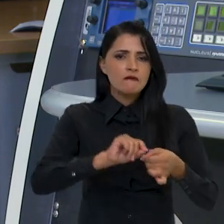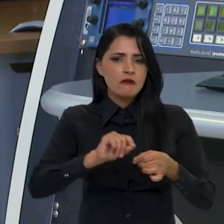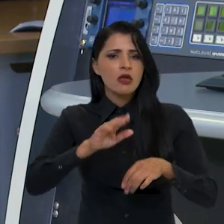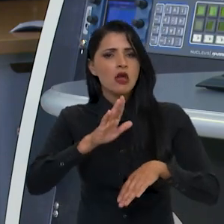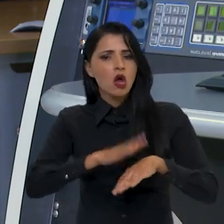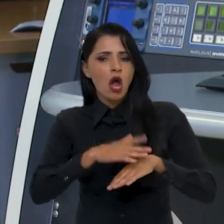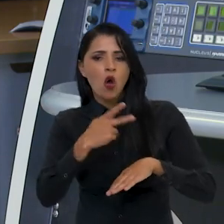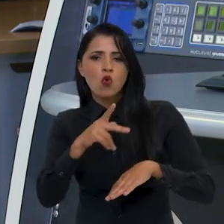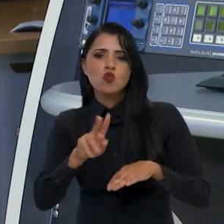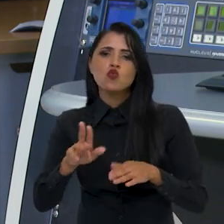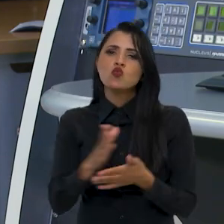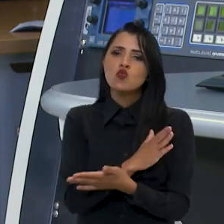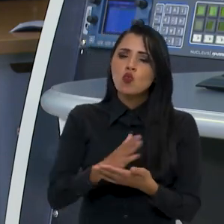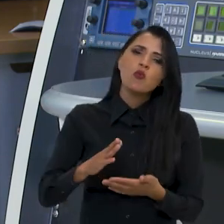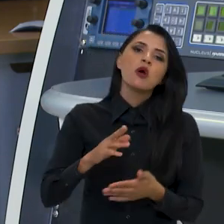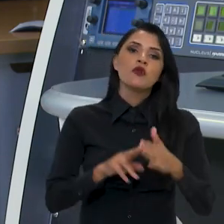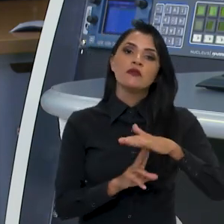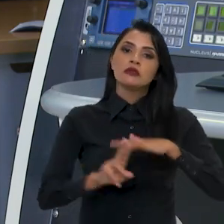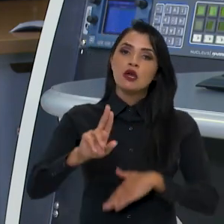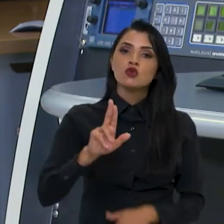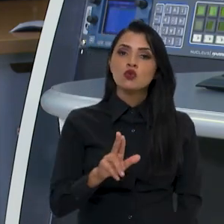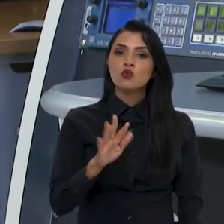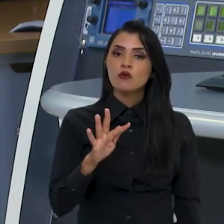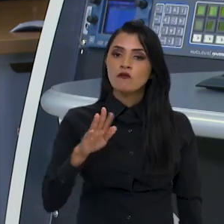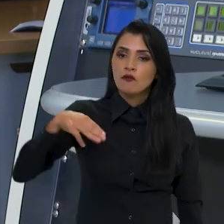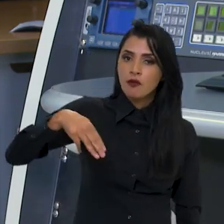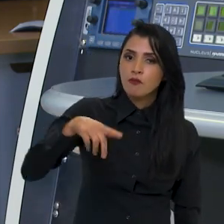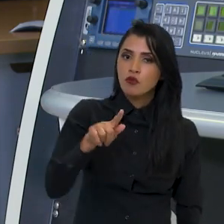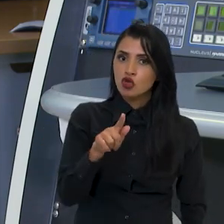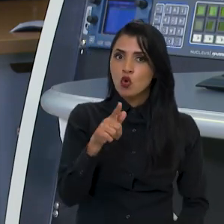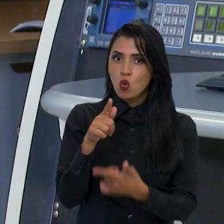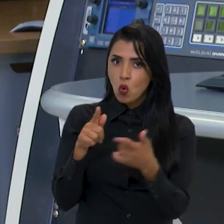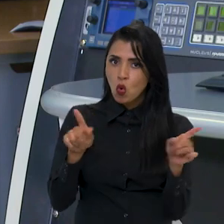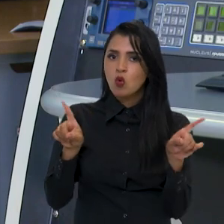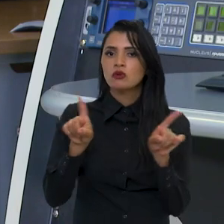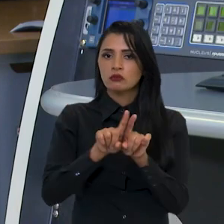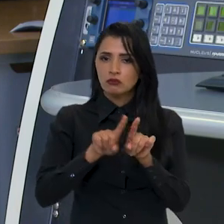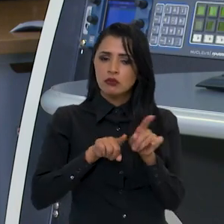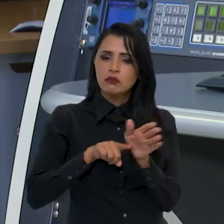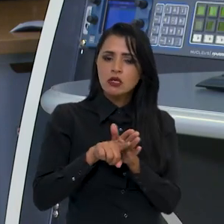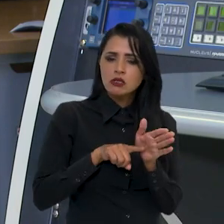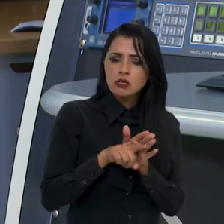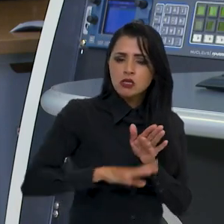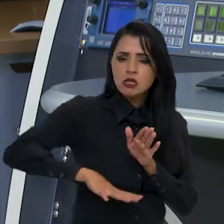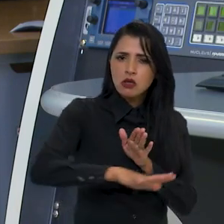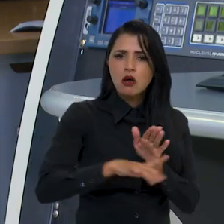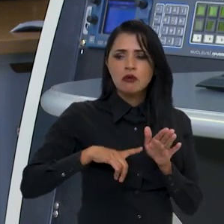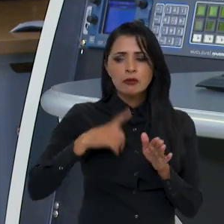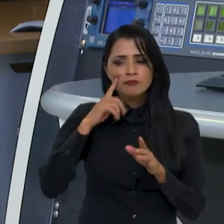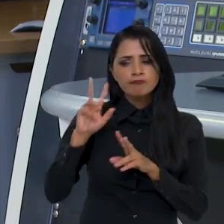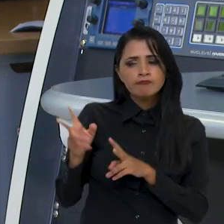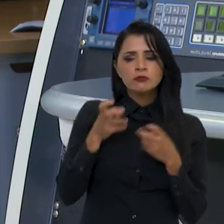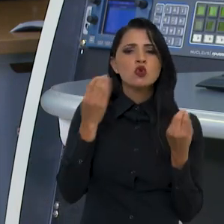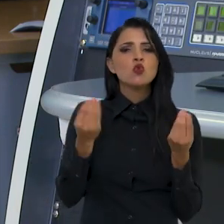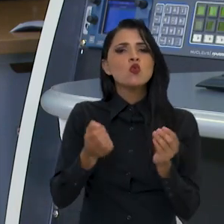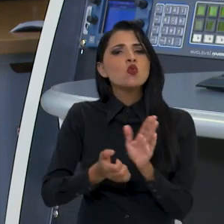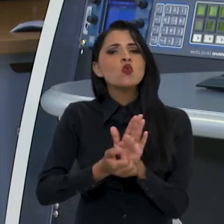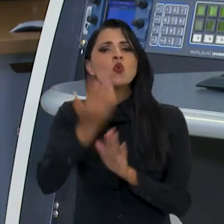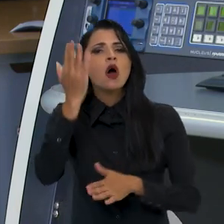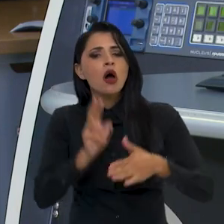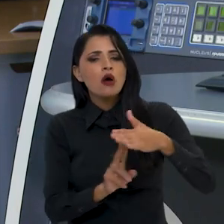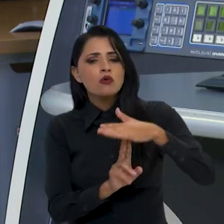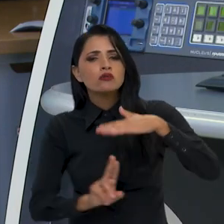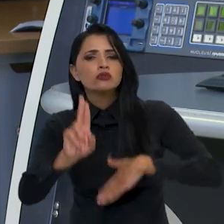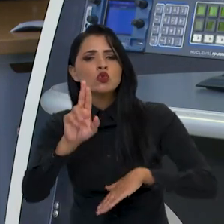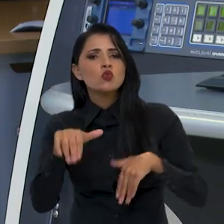sendo feitas por algumas universidades, a UFMG, algumas outras universidades têm trabalhado com pesquisas para que a gente possa verificar hoje